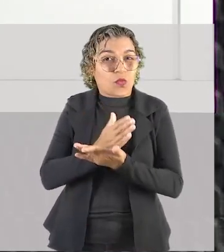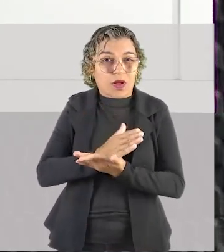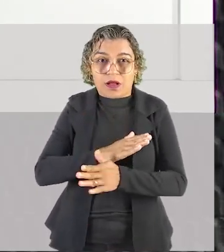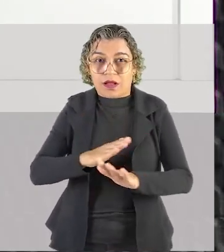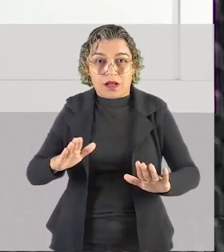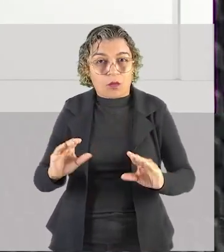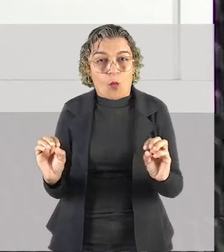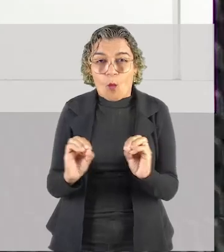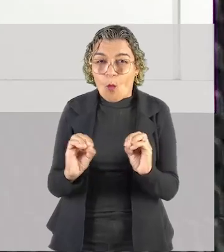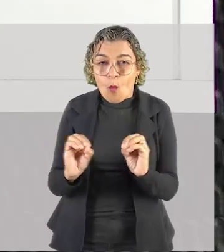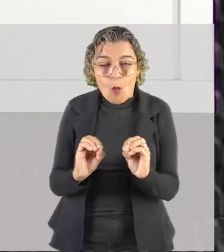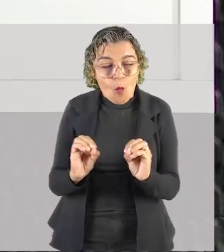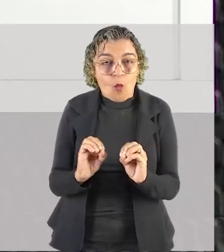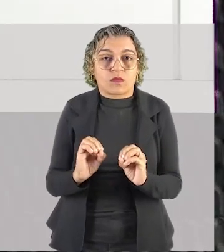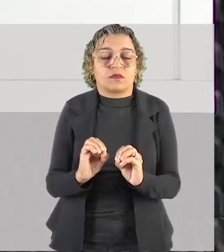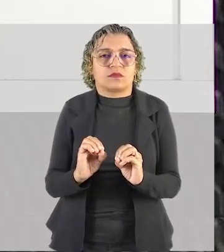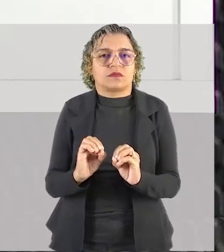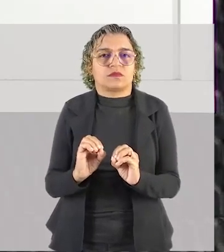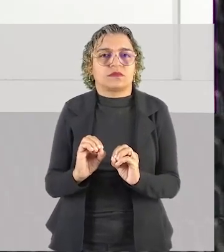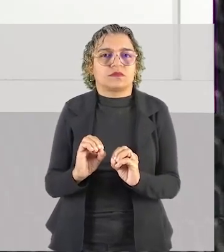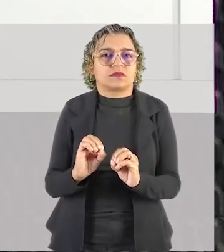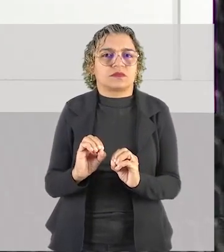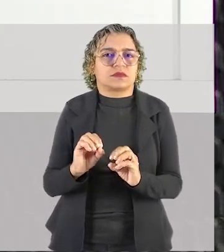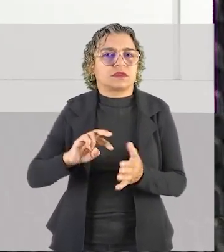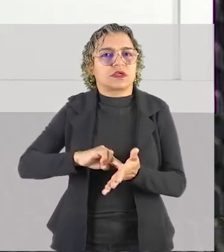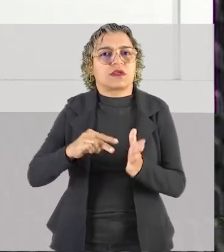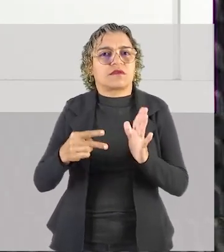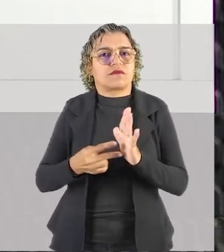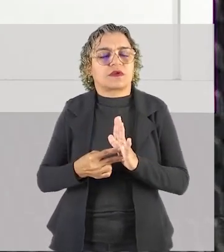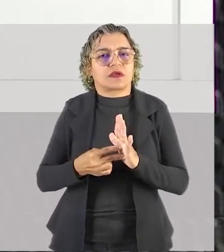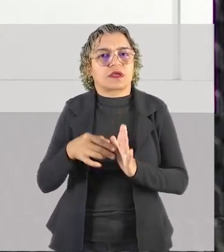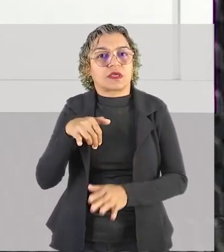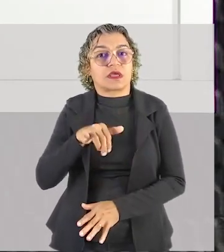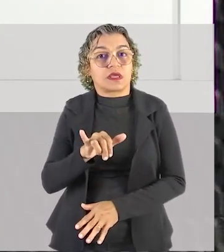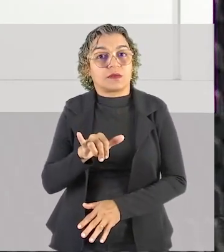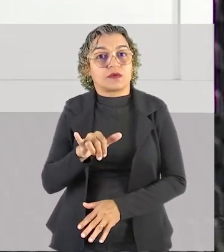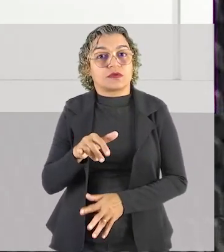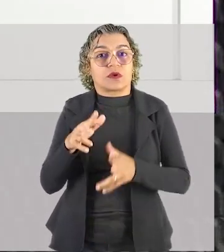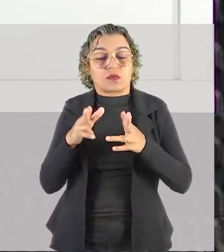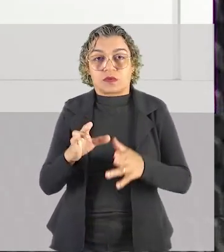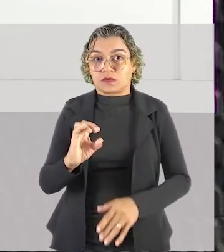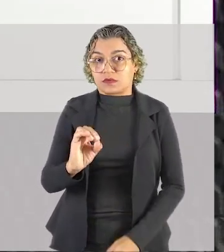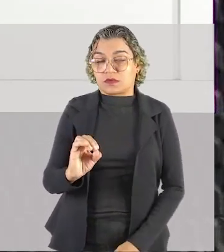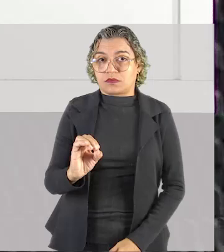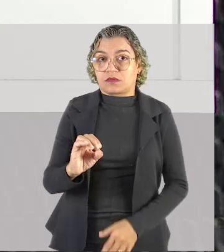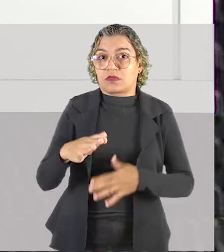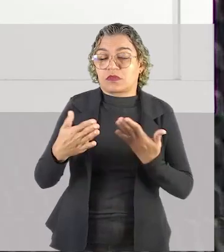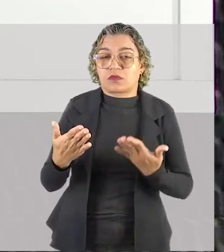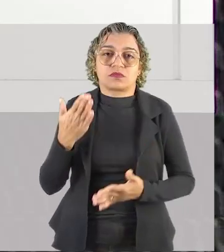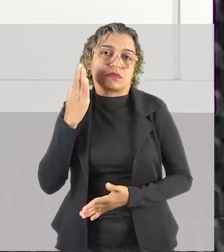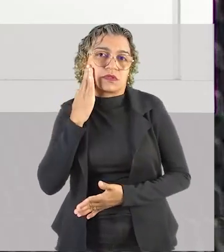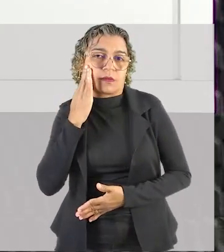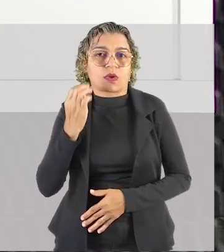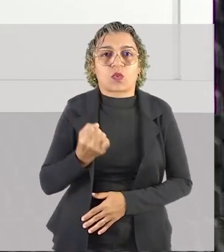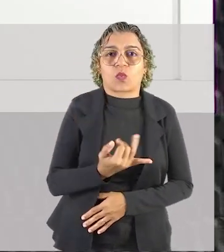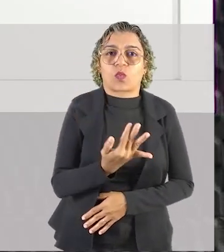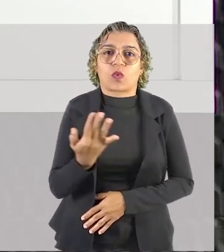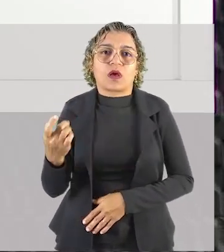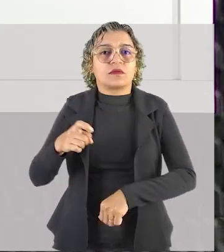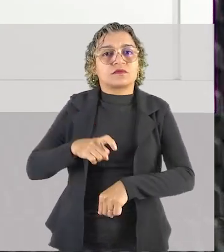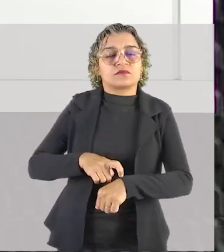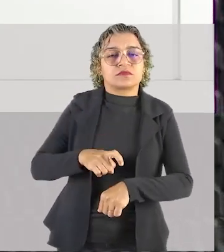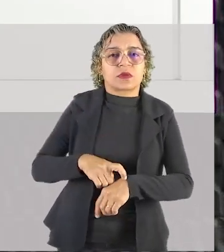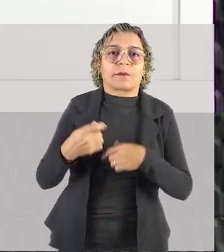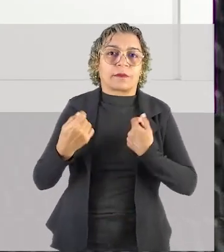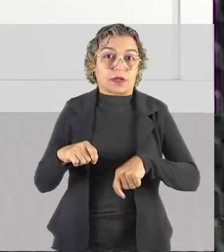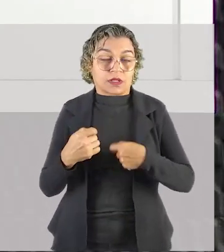não ter água nenhuma quer dizer o y igual a zero. O y igual a zero. Então, para eu saber quanto tempo vai